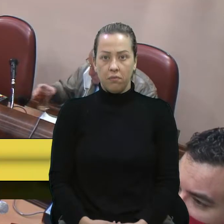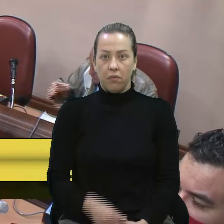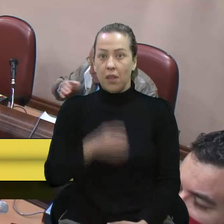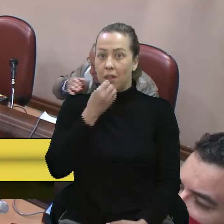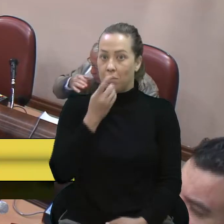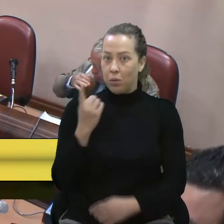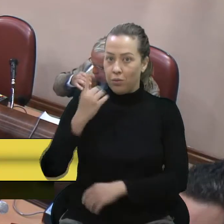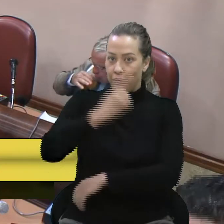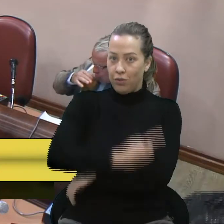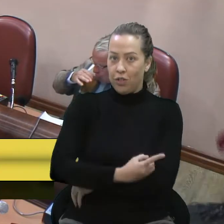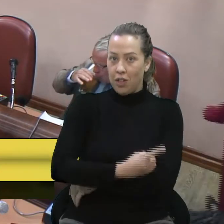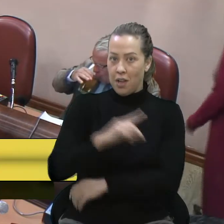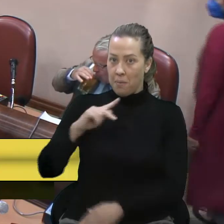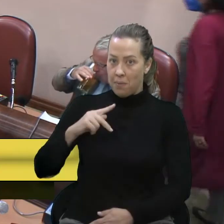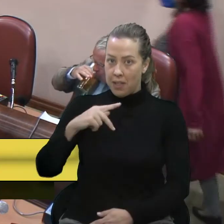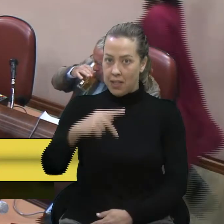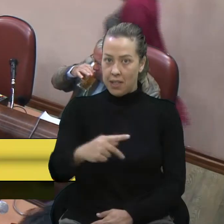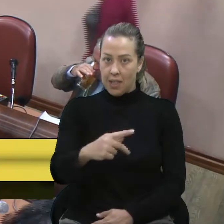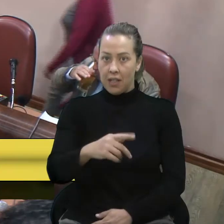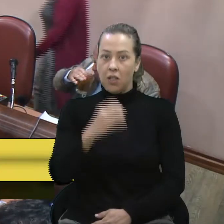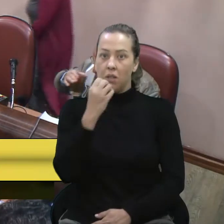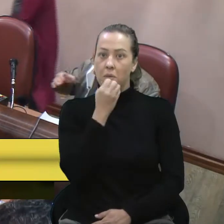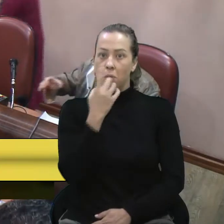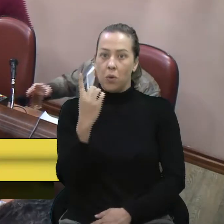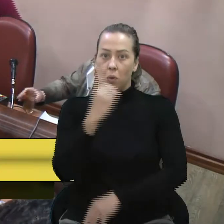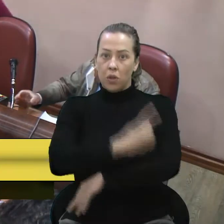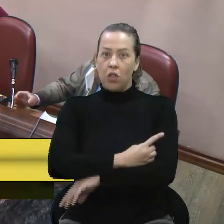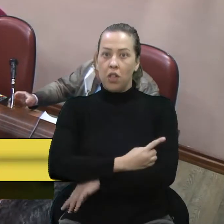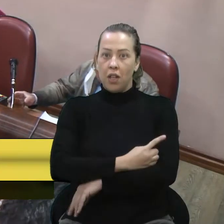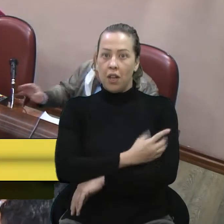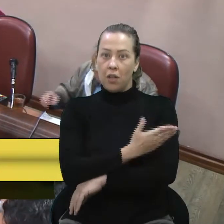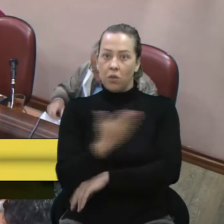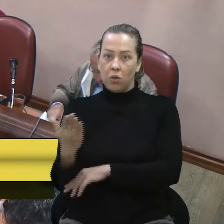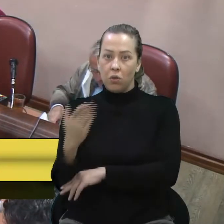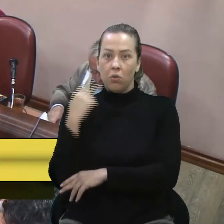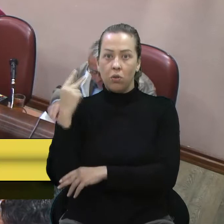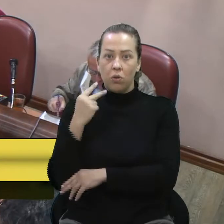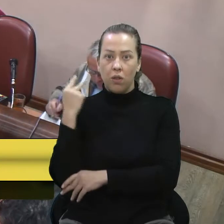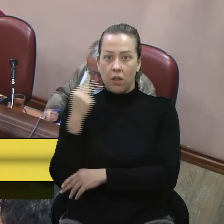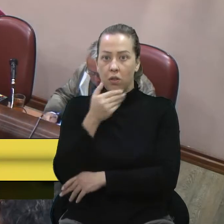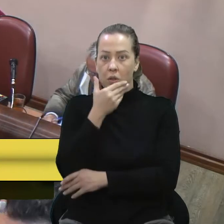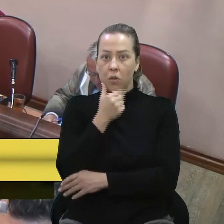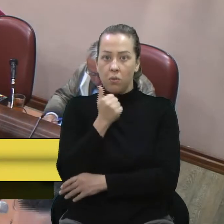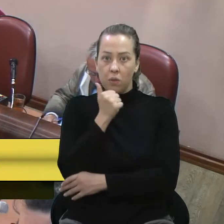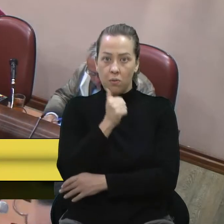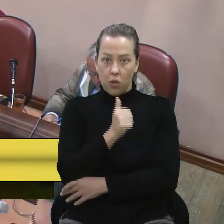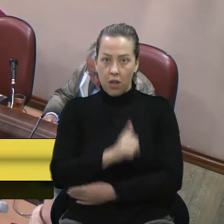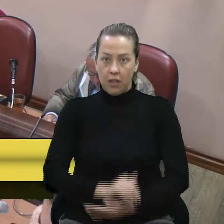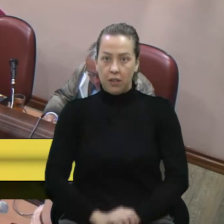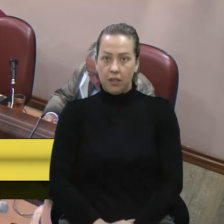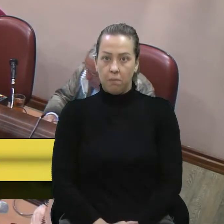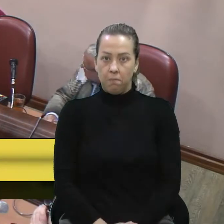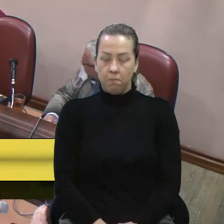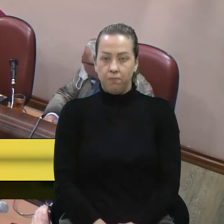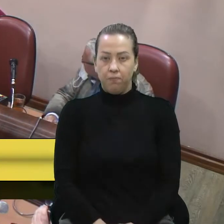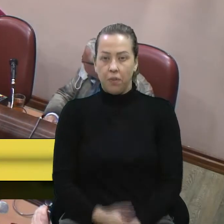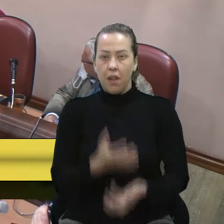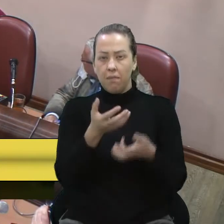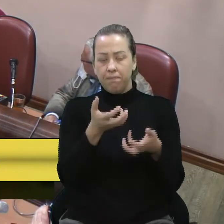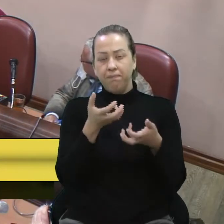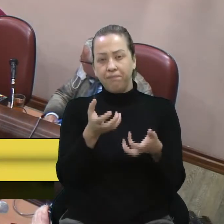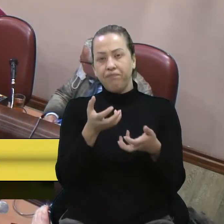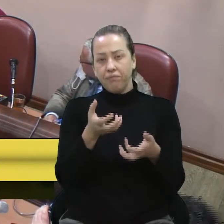Bom dia, senhor presidente, bom dia, senhores vereadores, bom dia, senhoras vereadoras. Gostaria